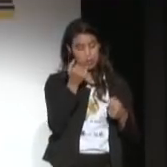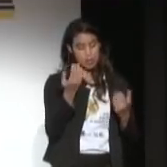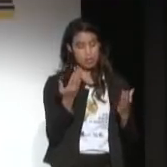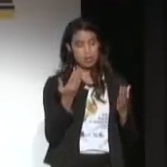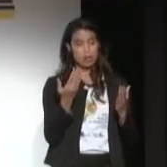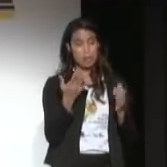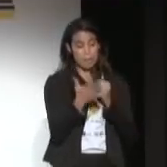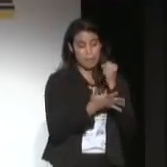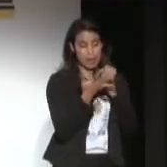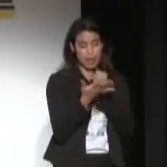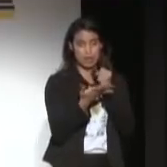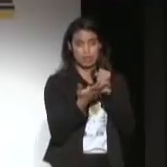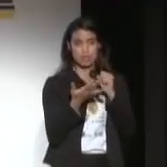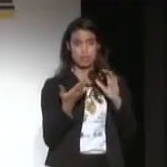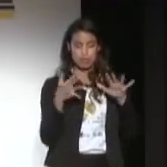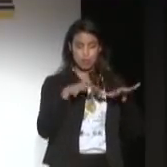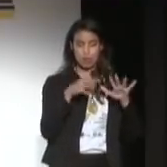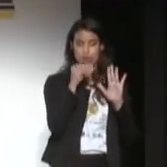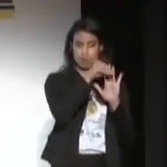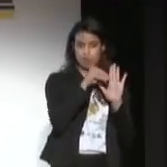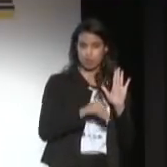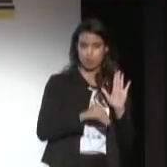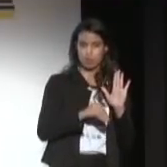uma base. Tá?